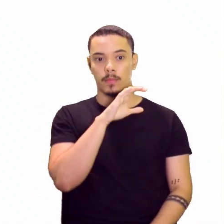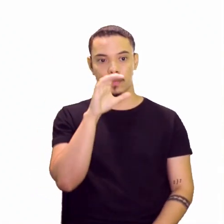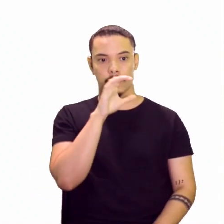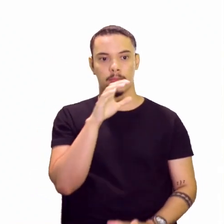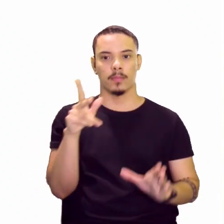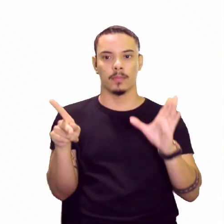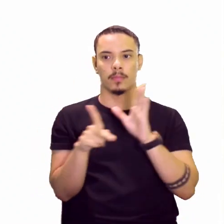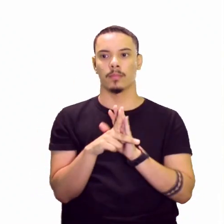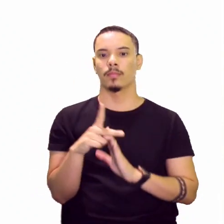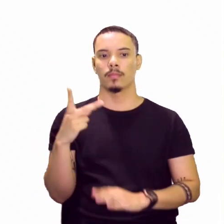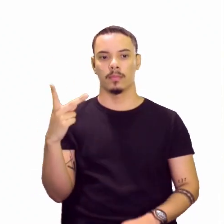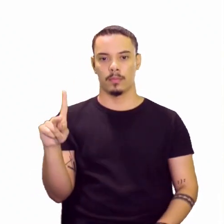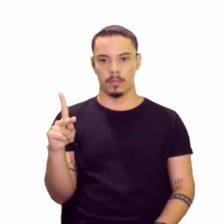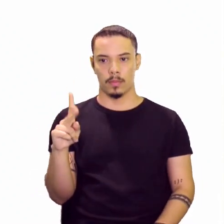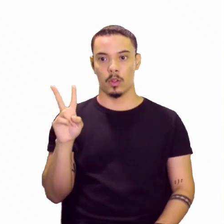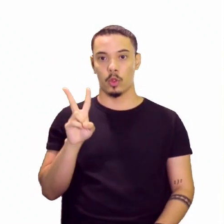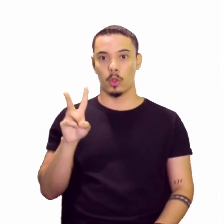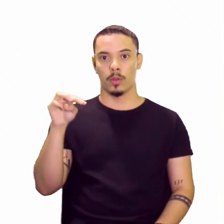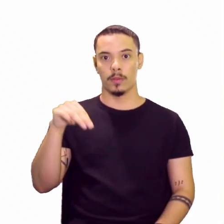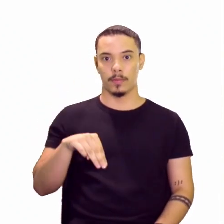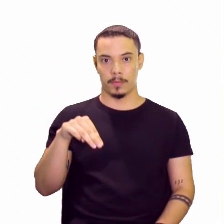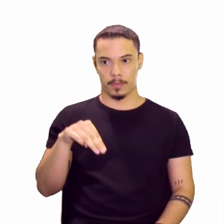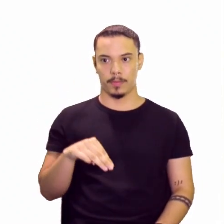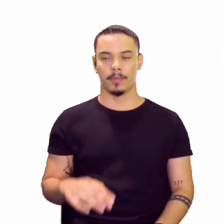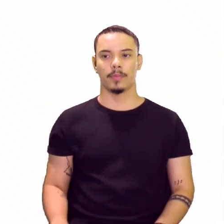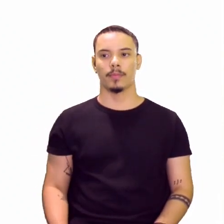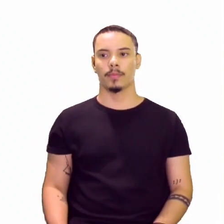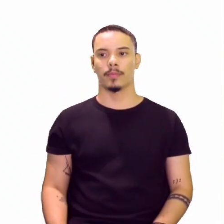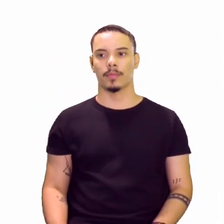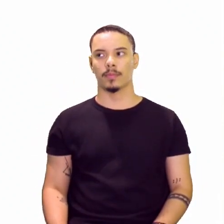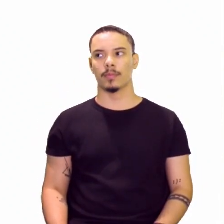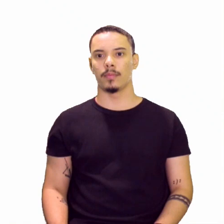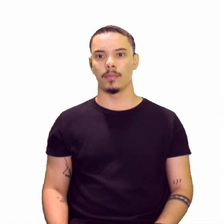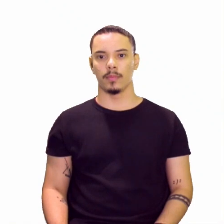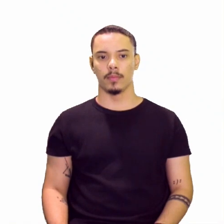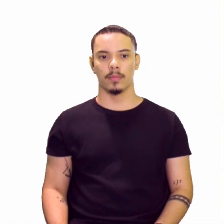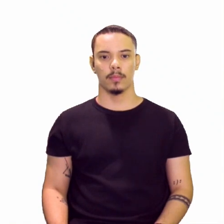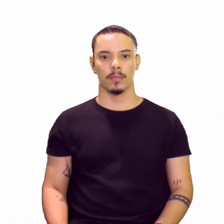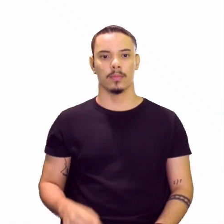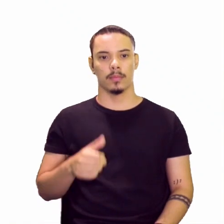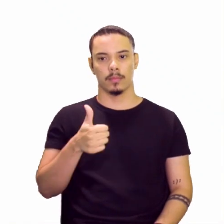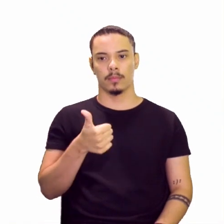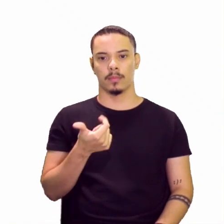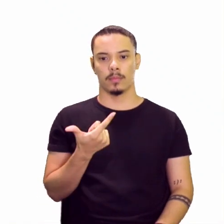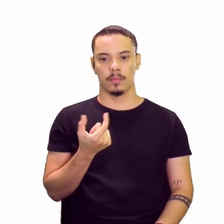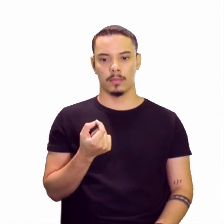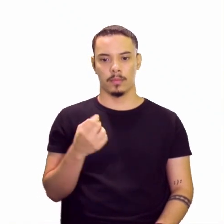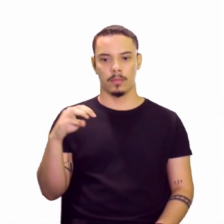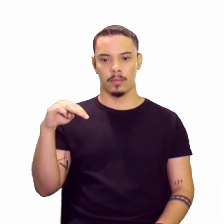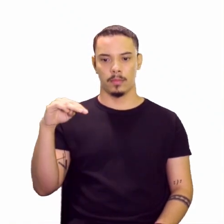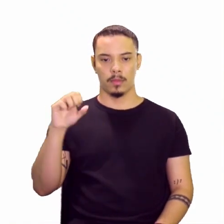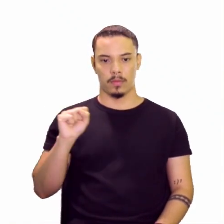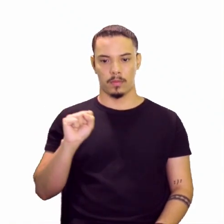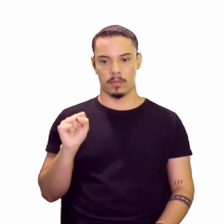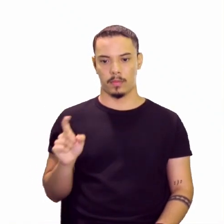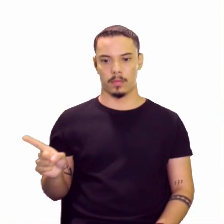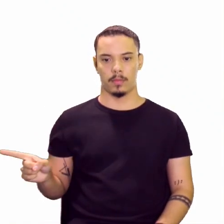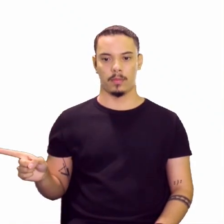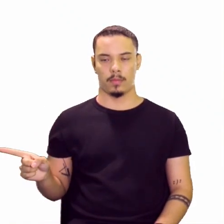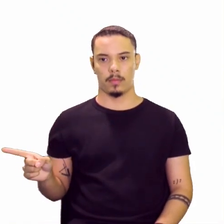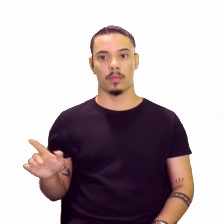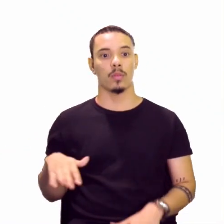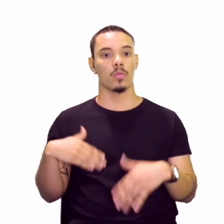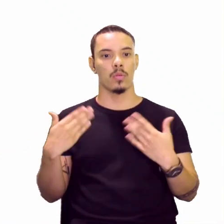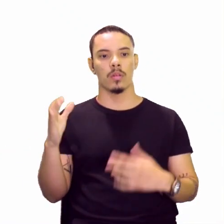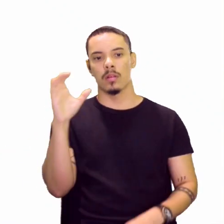do paraquedista nos primeiros 2 minutos, tá? Ou seja, aqui, ó, 120 segundos, vem até aqui, ok? Qual